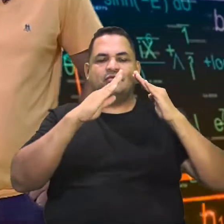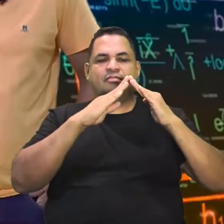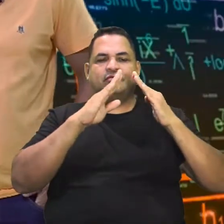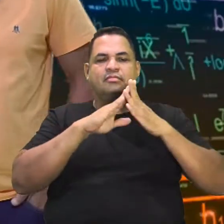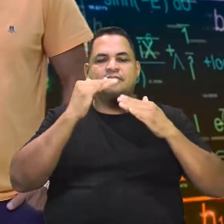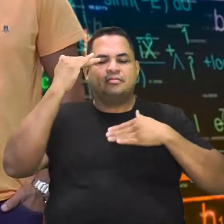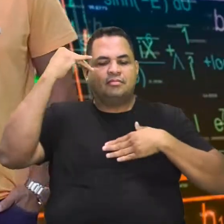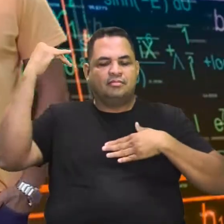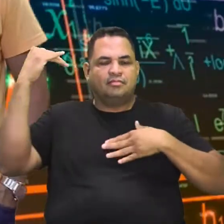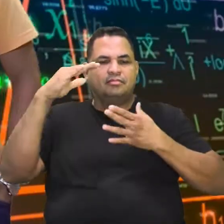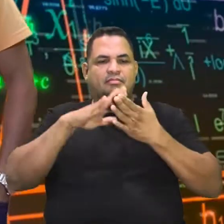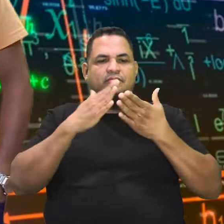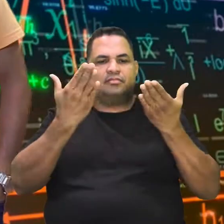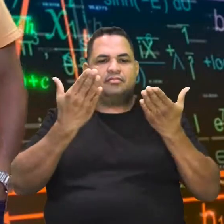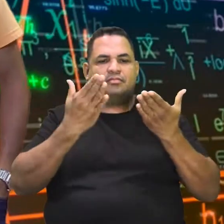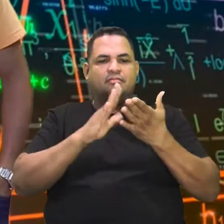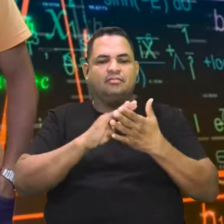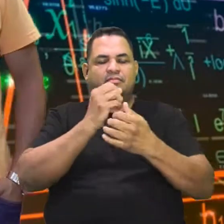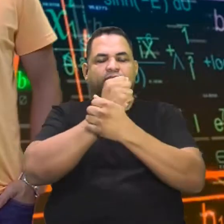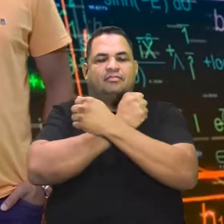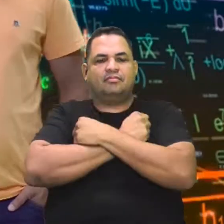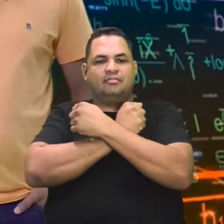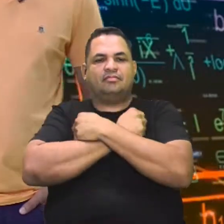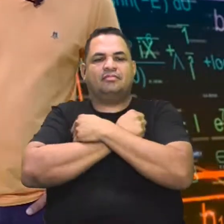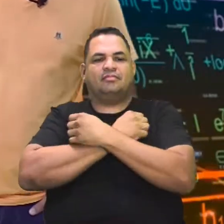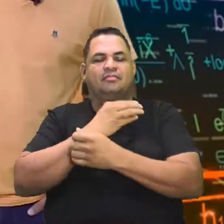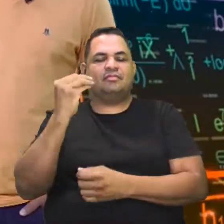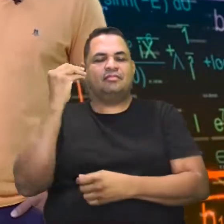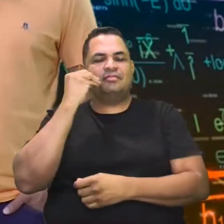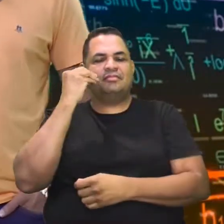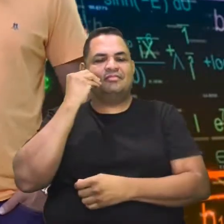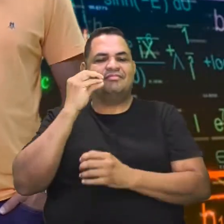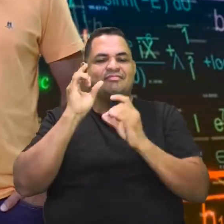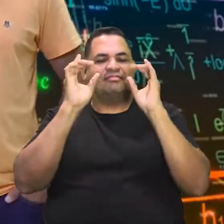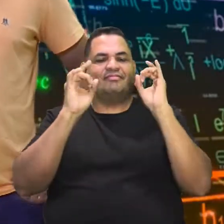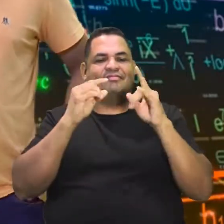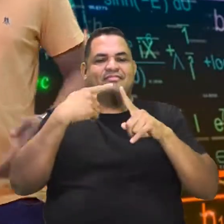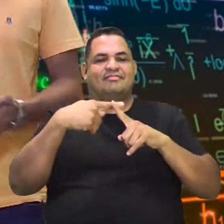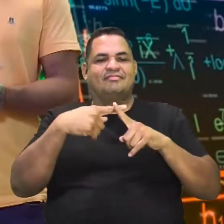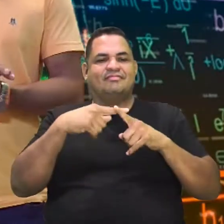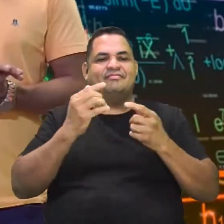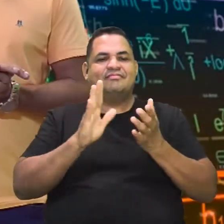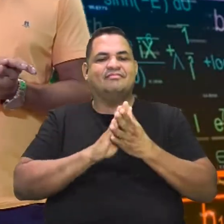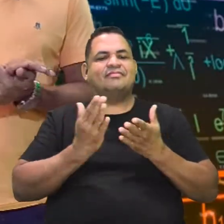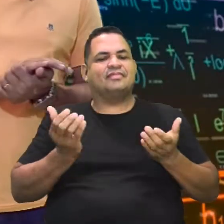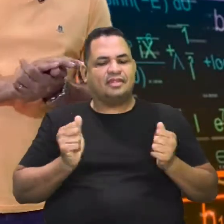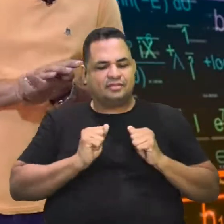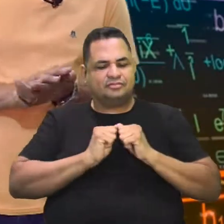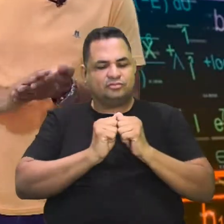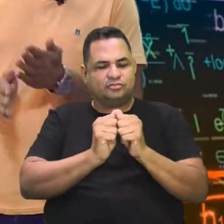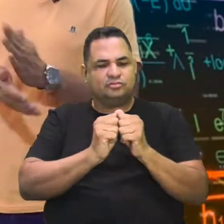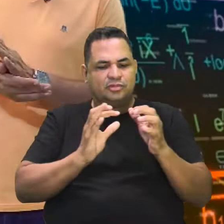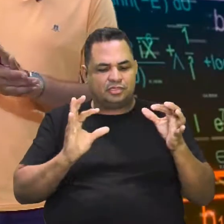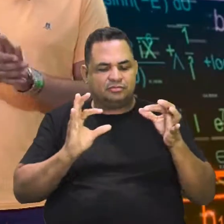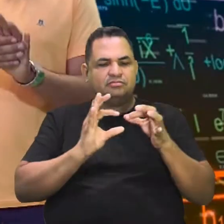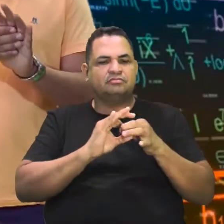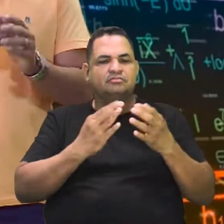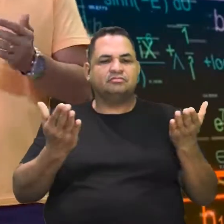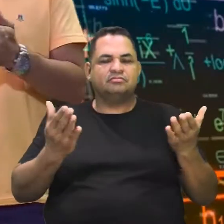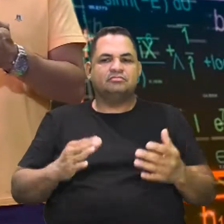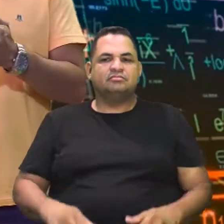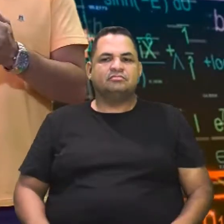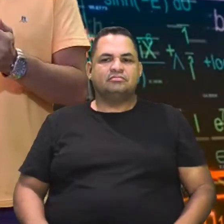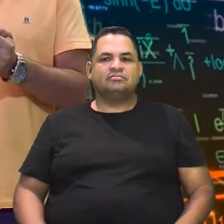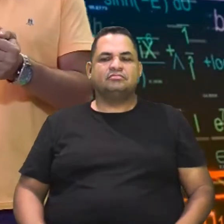ser homenageada, onde a gente dá aquele abraço, a gente manda aquele beijo especial, porque a gente quer estar mais conectado também. Verdade. Não